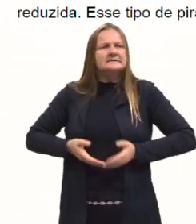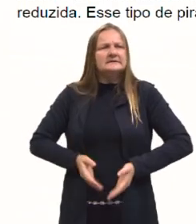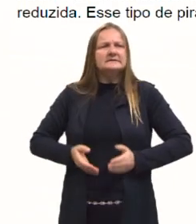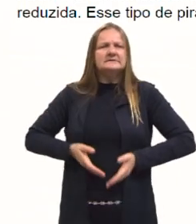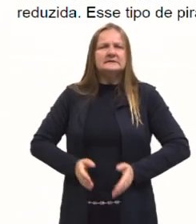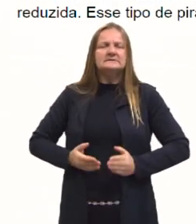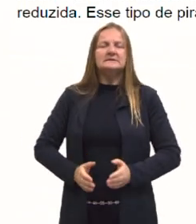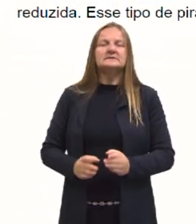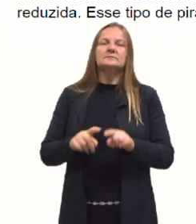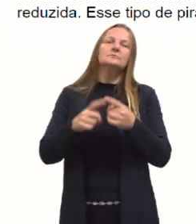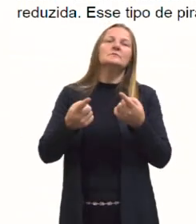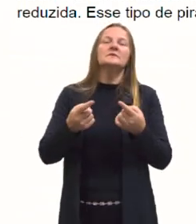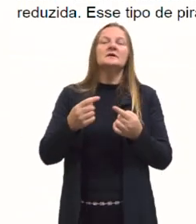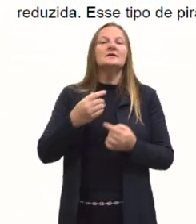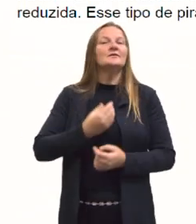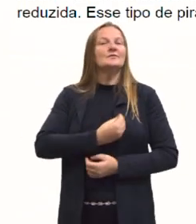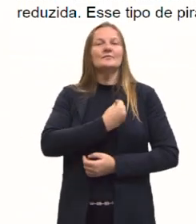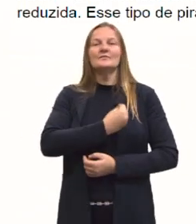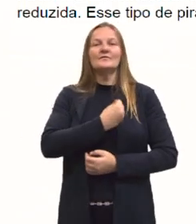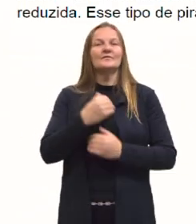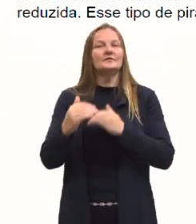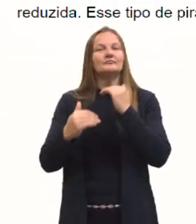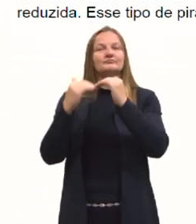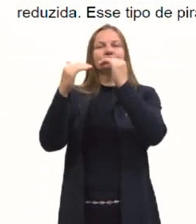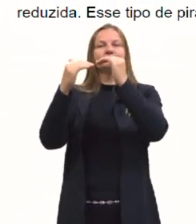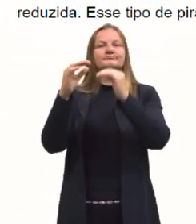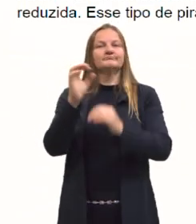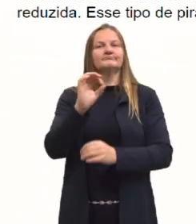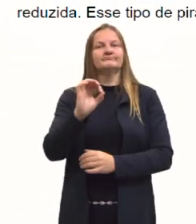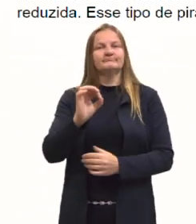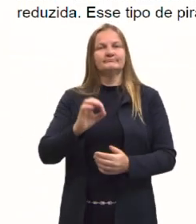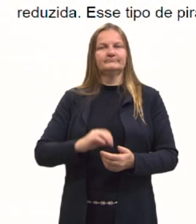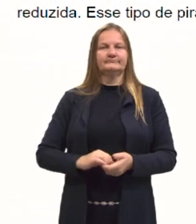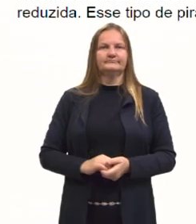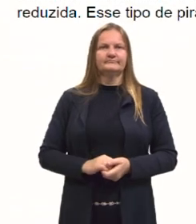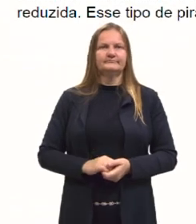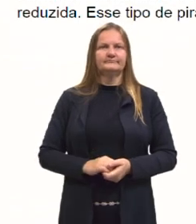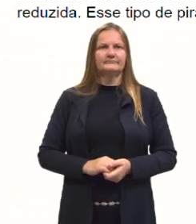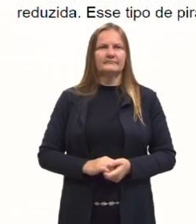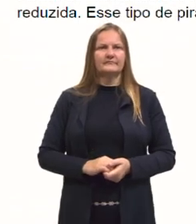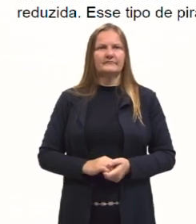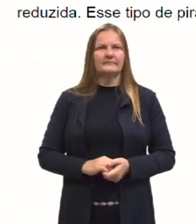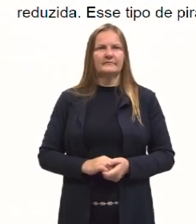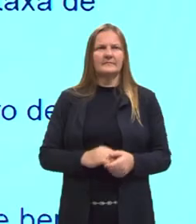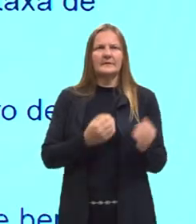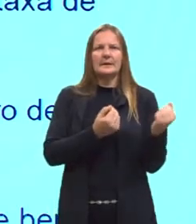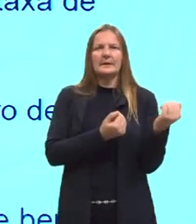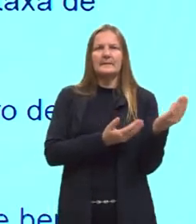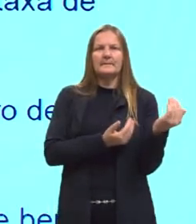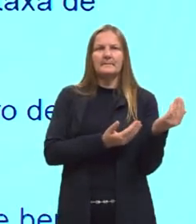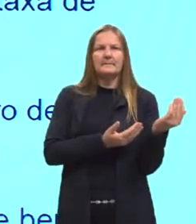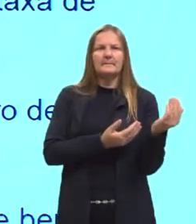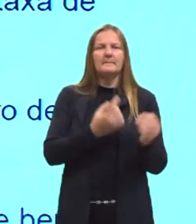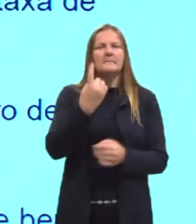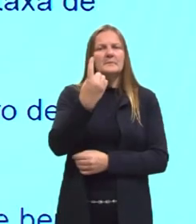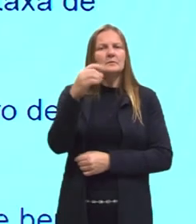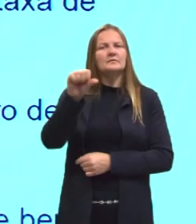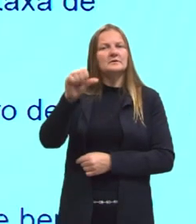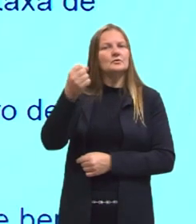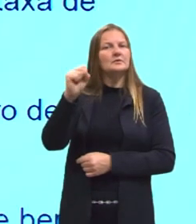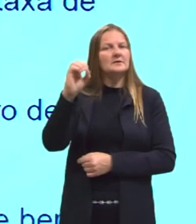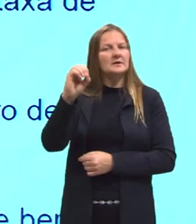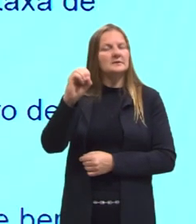só que essas pessoas não conseguem ter uma expectativa de vida alta certo isso é pirâmide jovem ó na década de 80